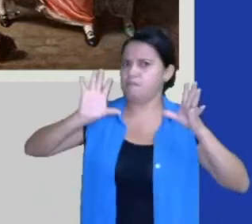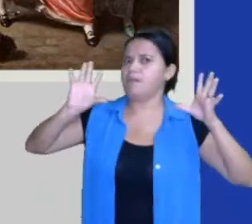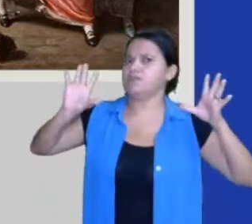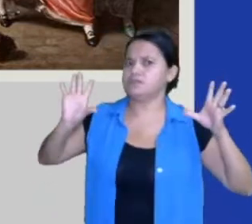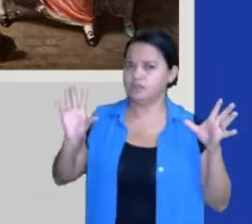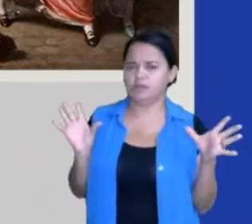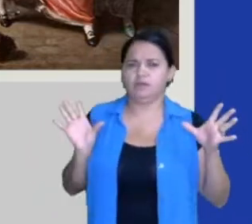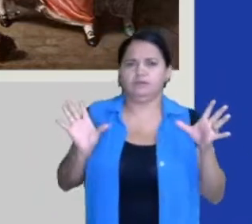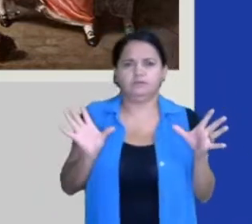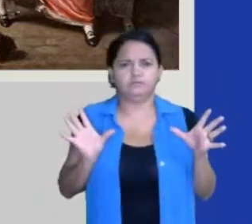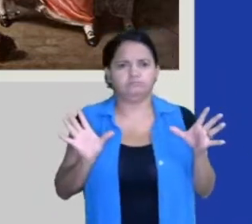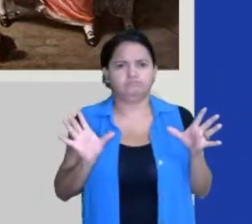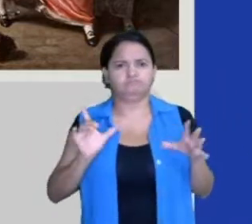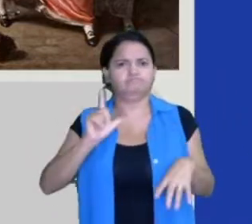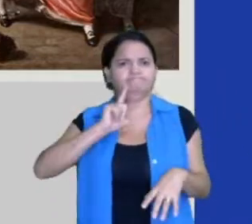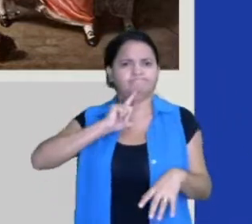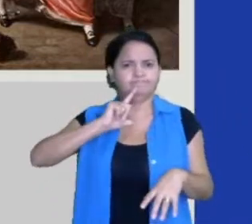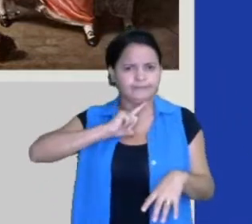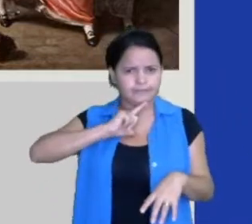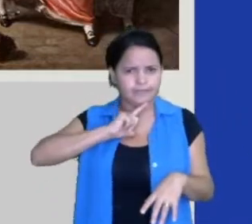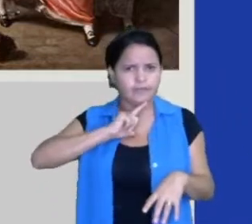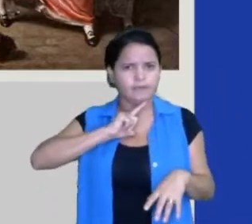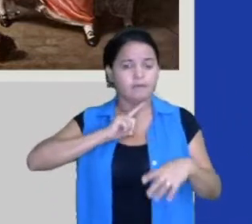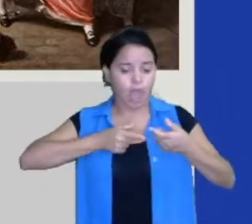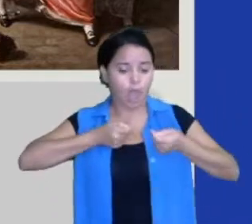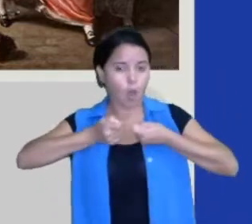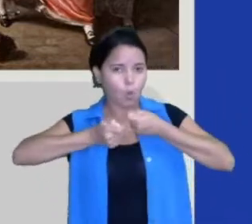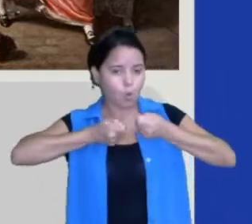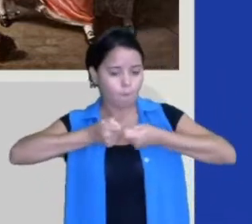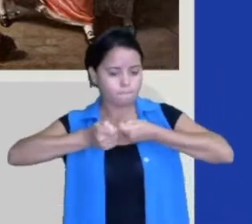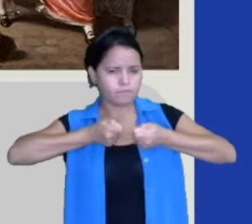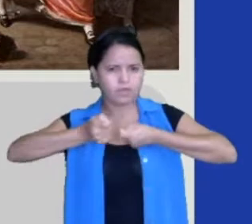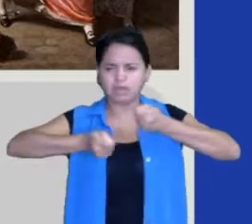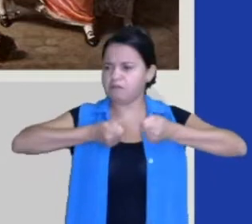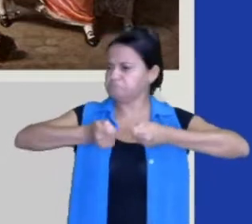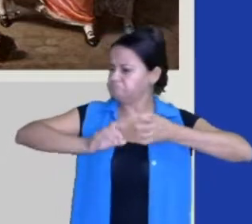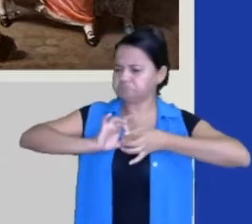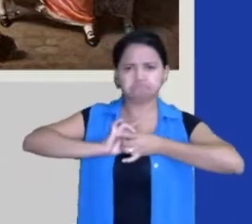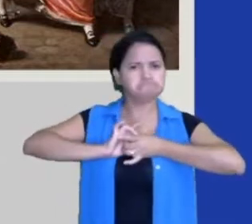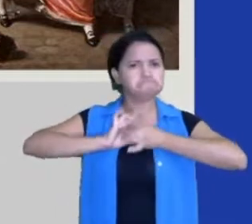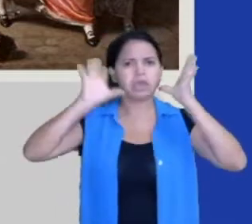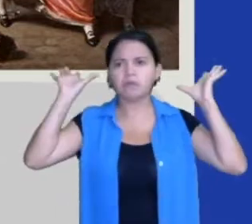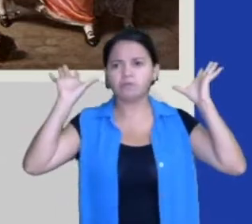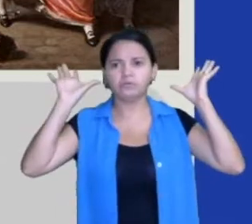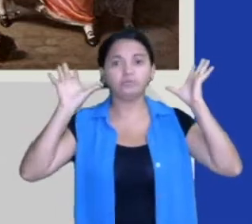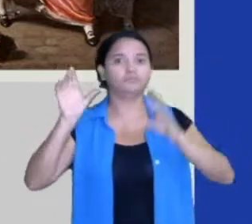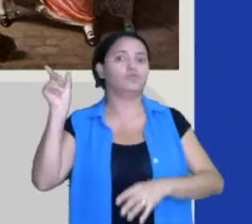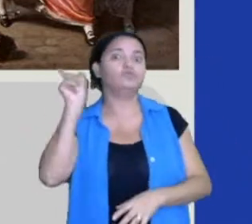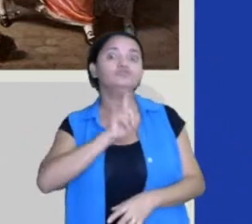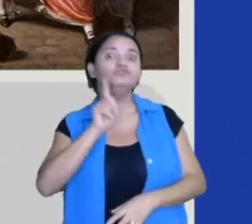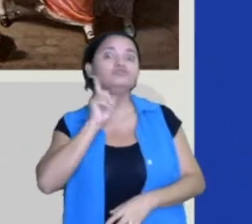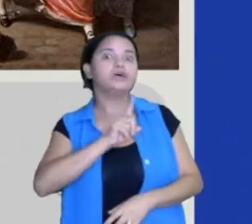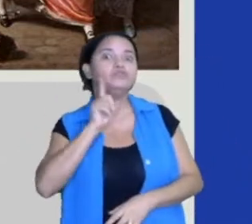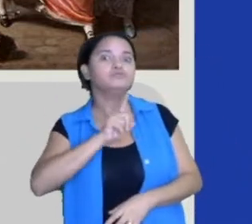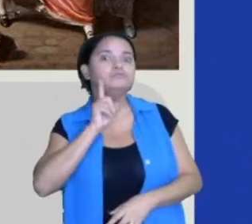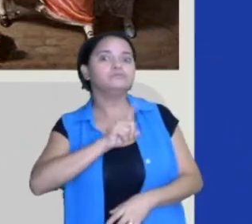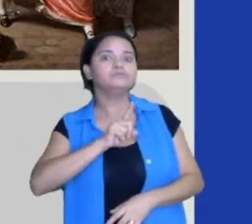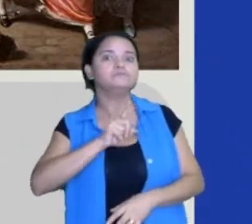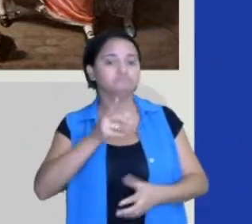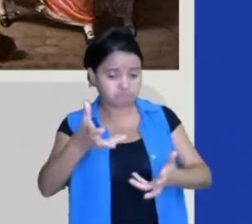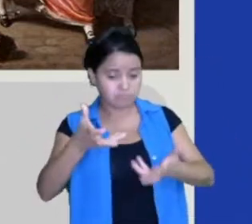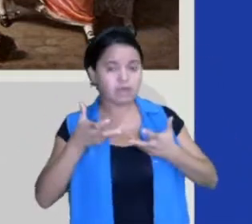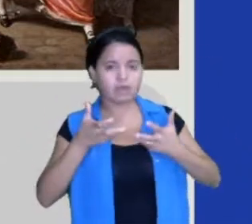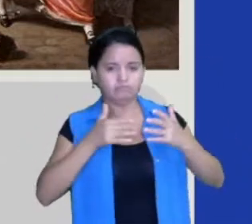Uma influência do liberalismo econômico. Os Estados Unidos queria desenvolver a